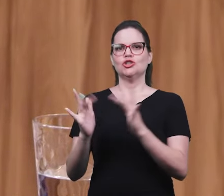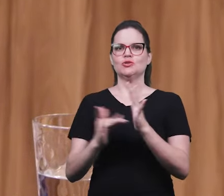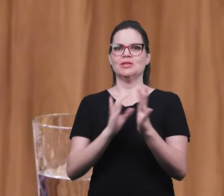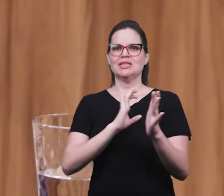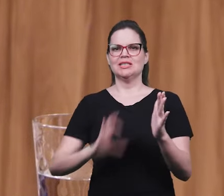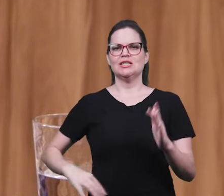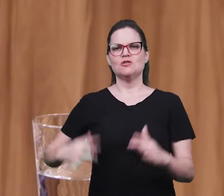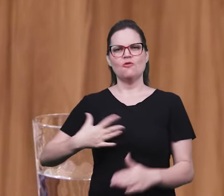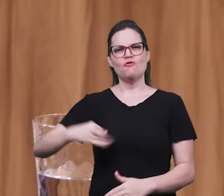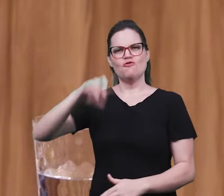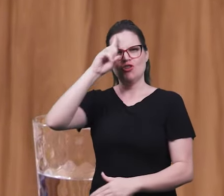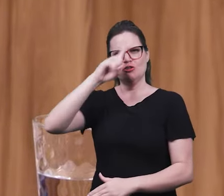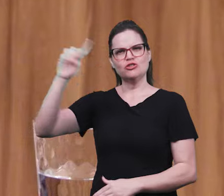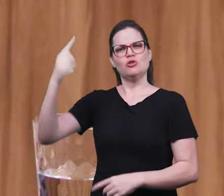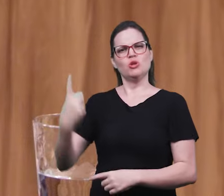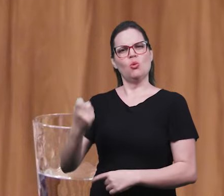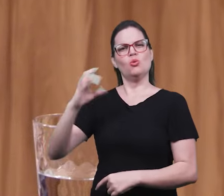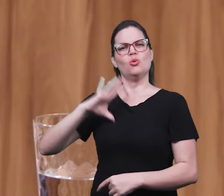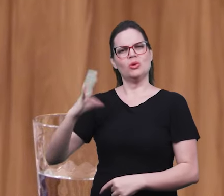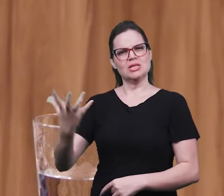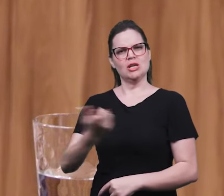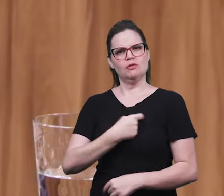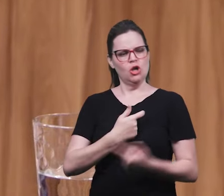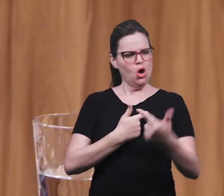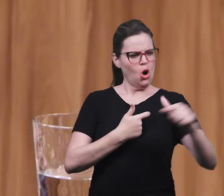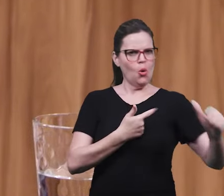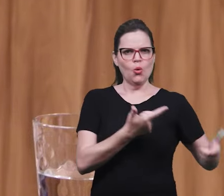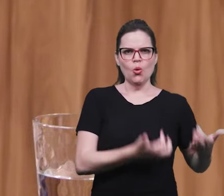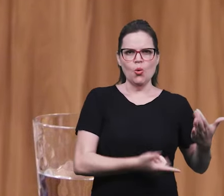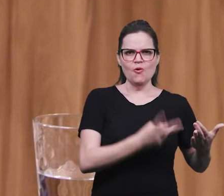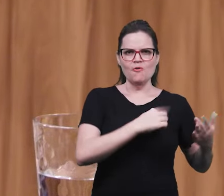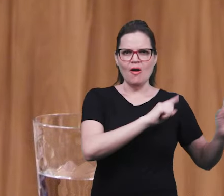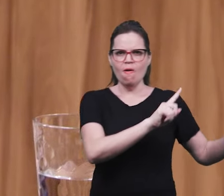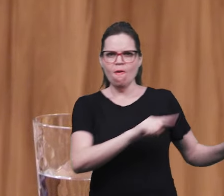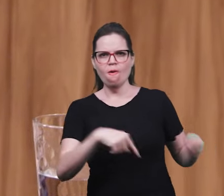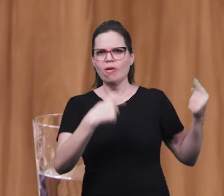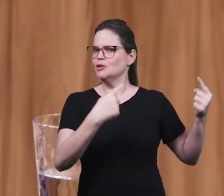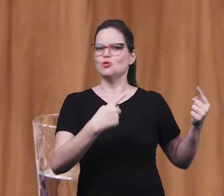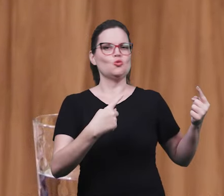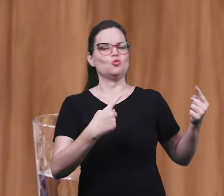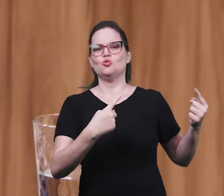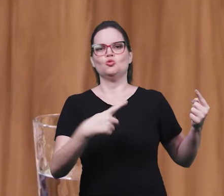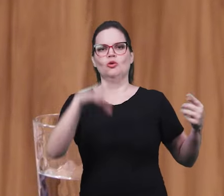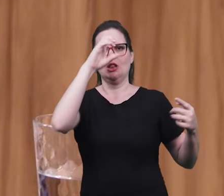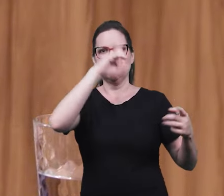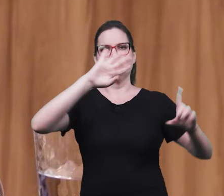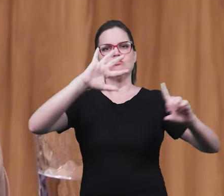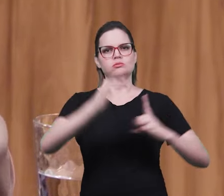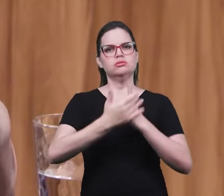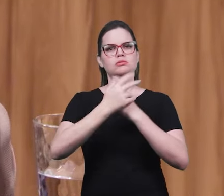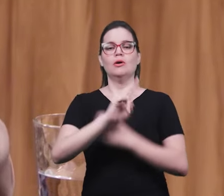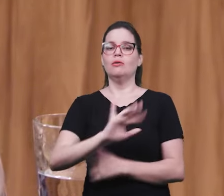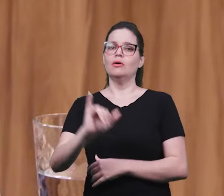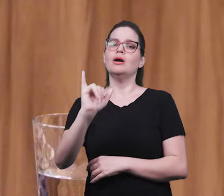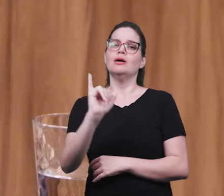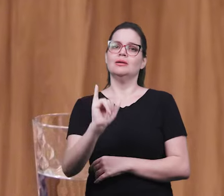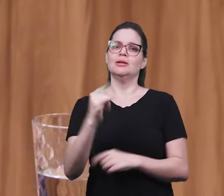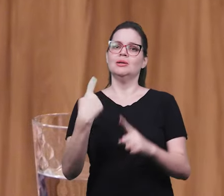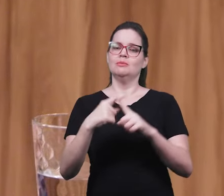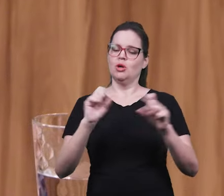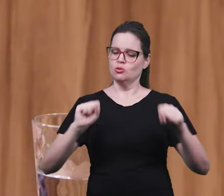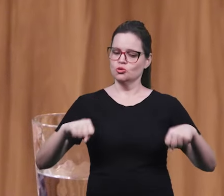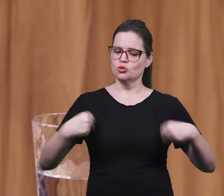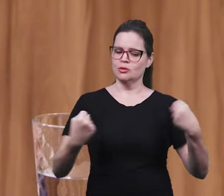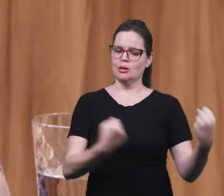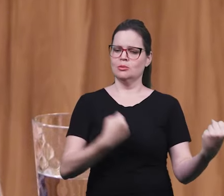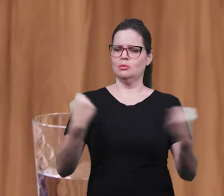do inferno prevalecerão contra ela. Ou seja, então é um sustento, né, que o Senhor nos dá pelo poder